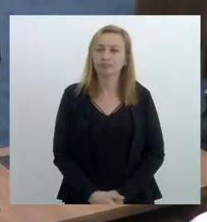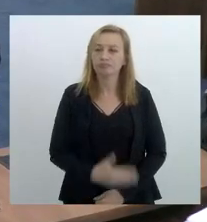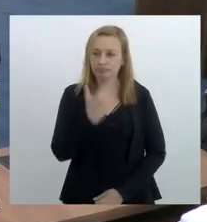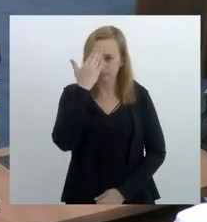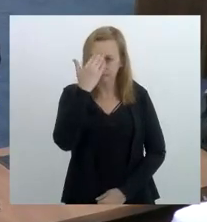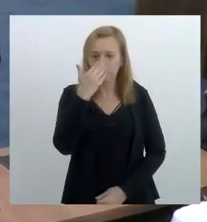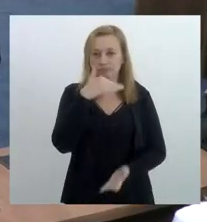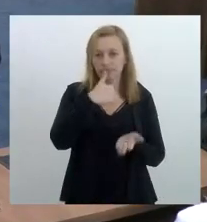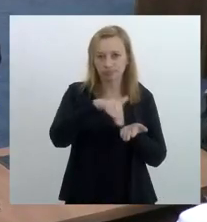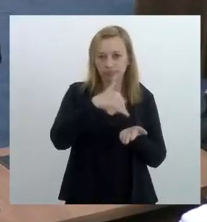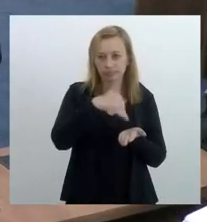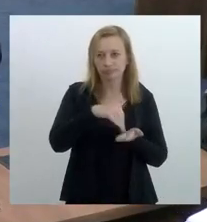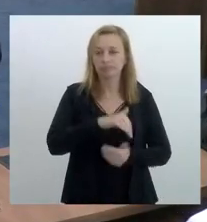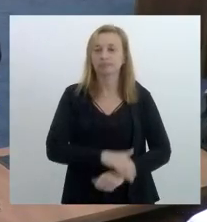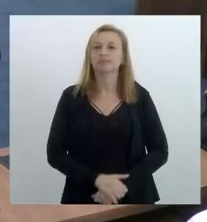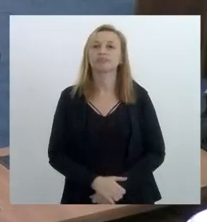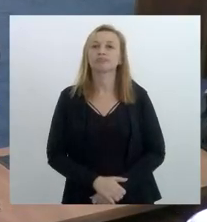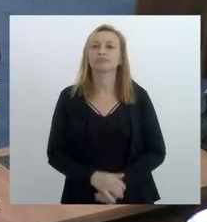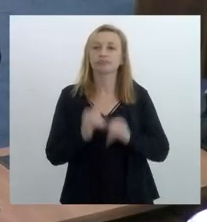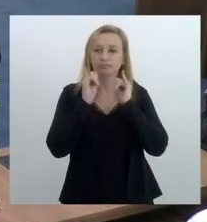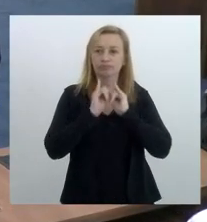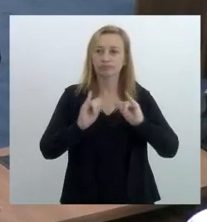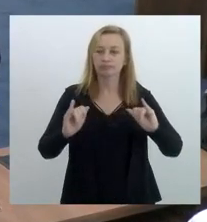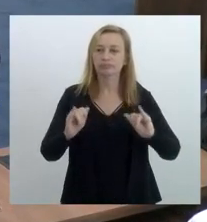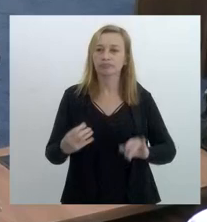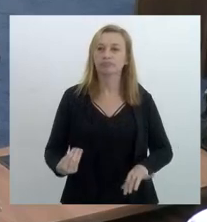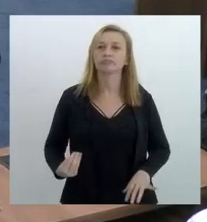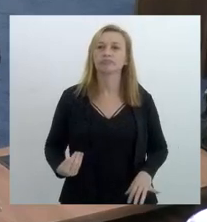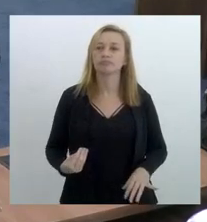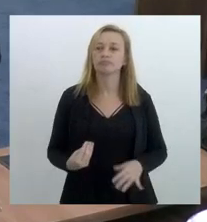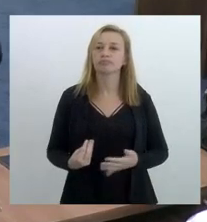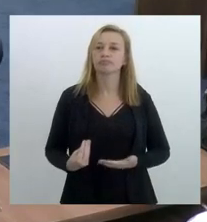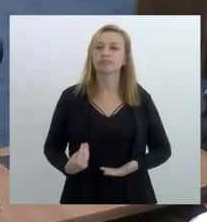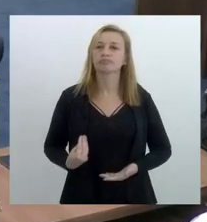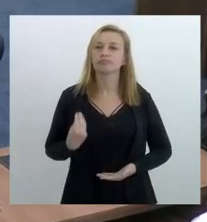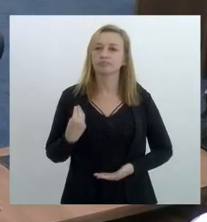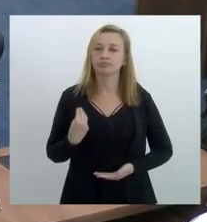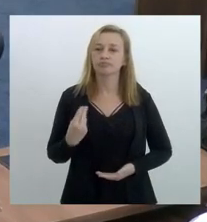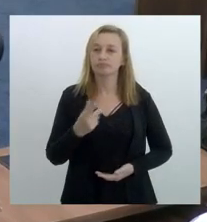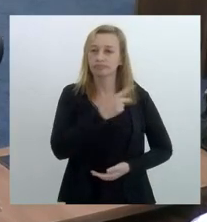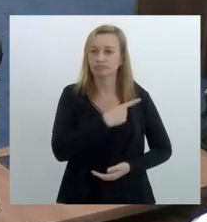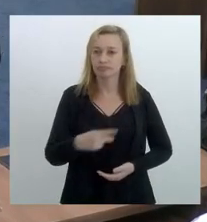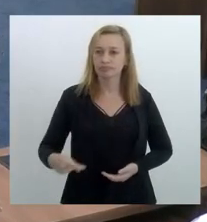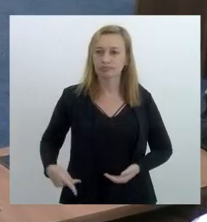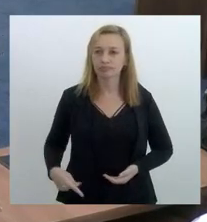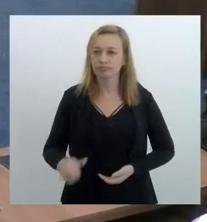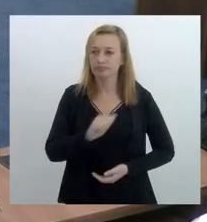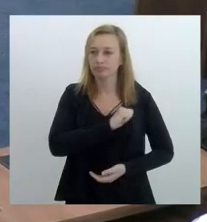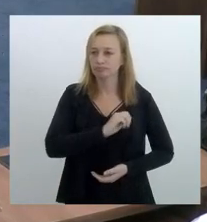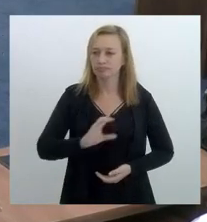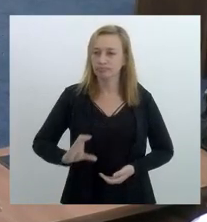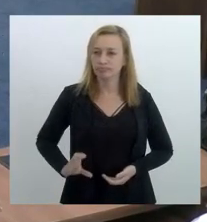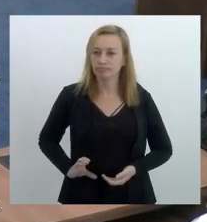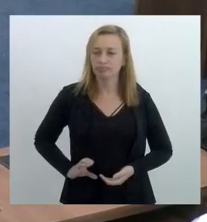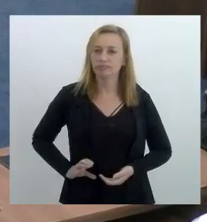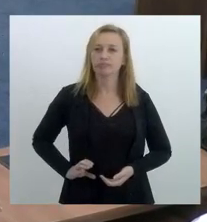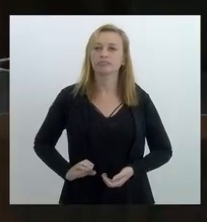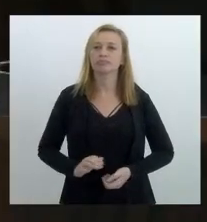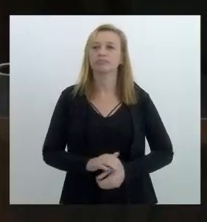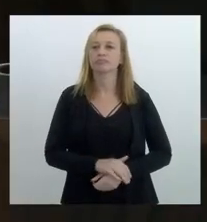Obrigado, secretário. Anunciando a presença do presidente da Assembleia aqui,